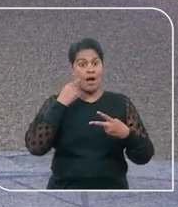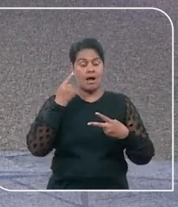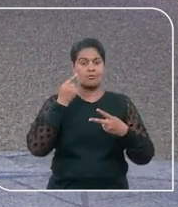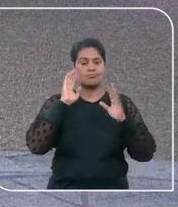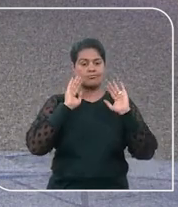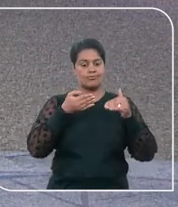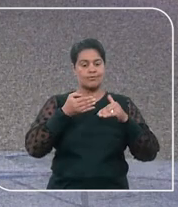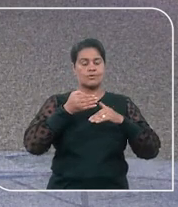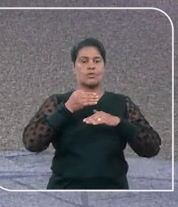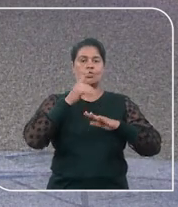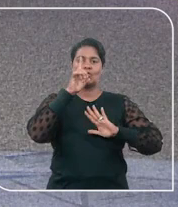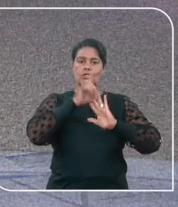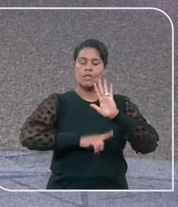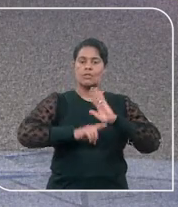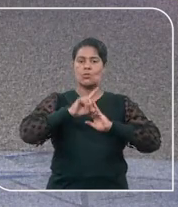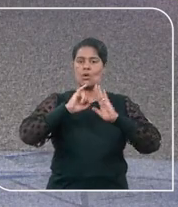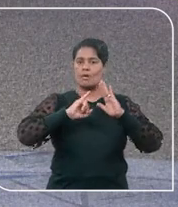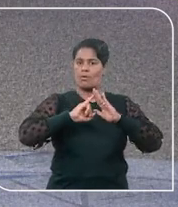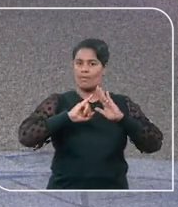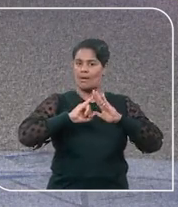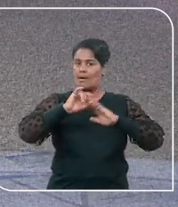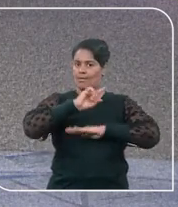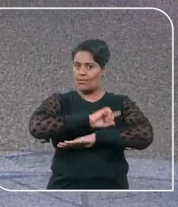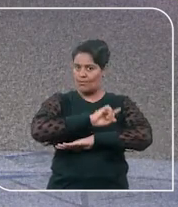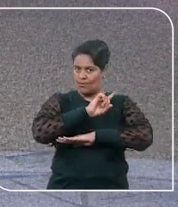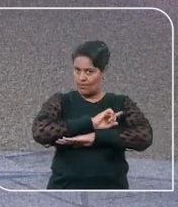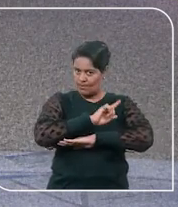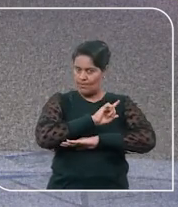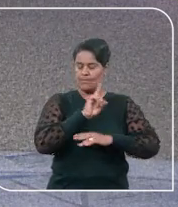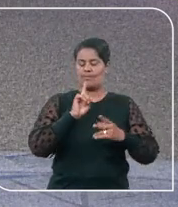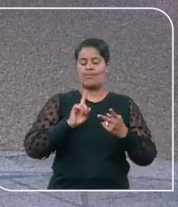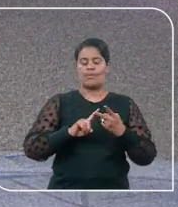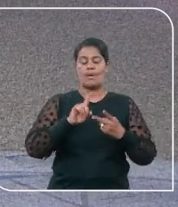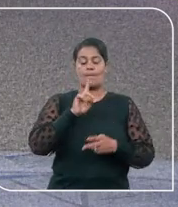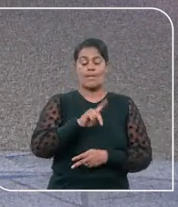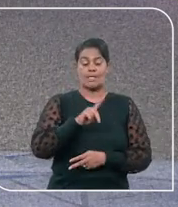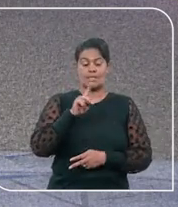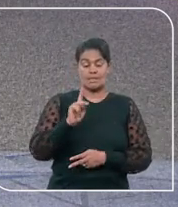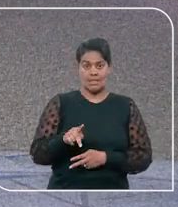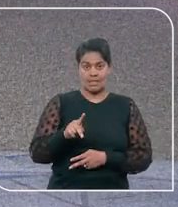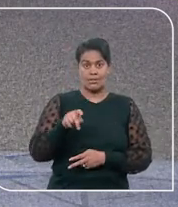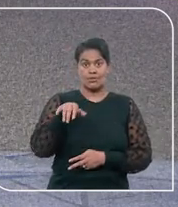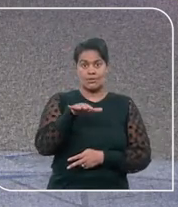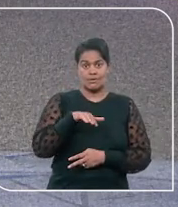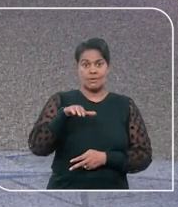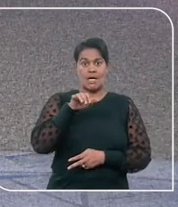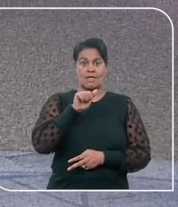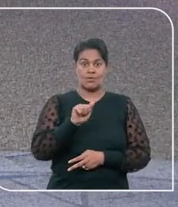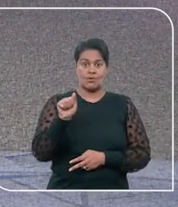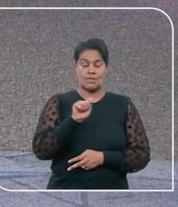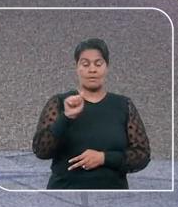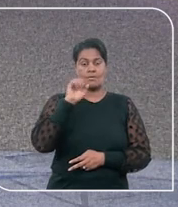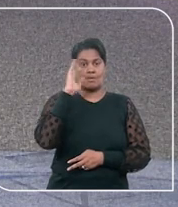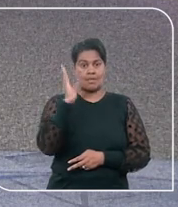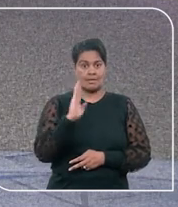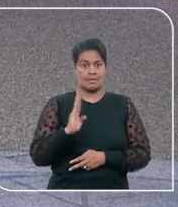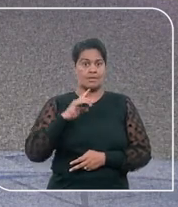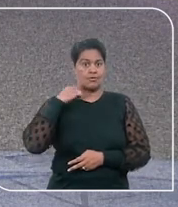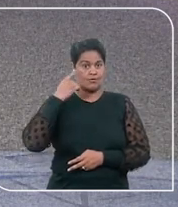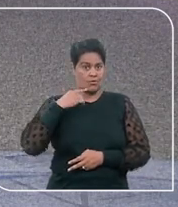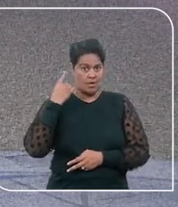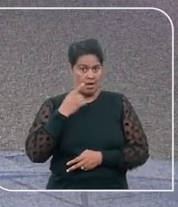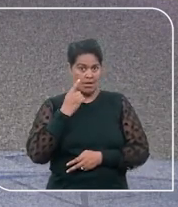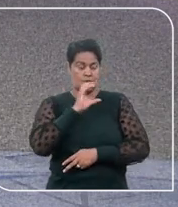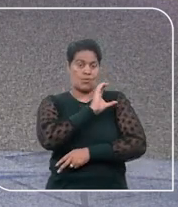condominial, professor, presidente da Comissão Nacional de Direito Imobiliário da Associação Brasileira de Advogados e coordenador da